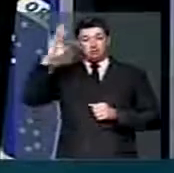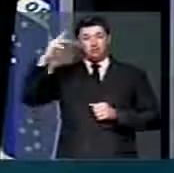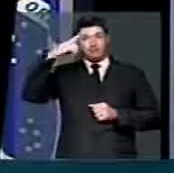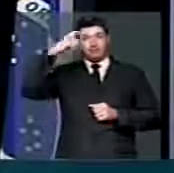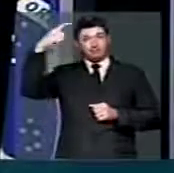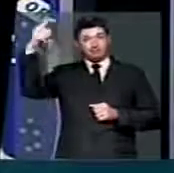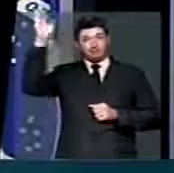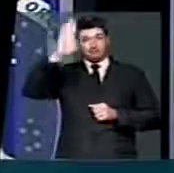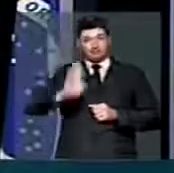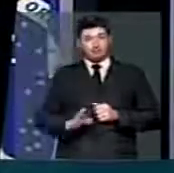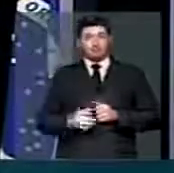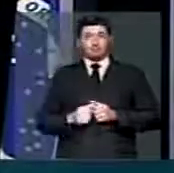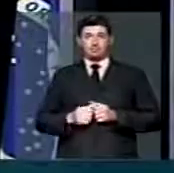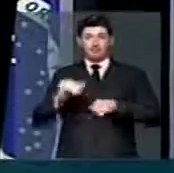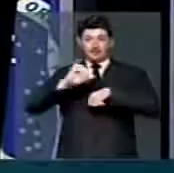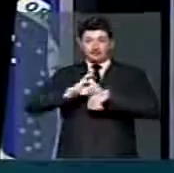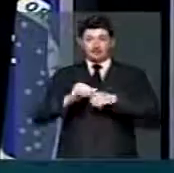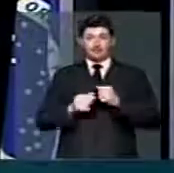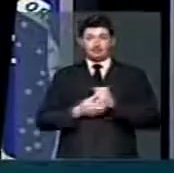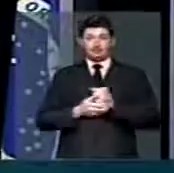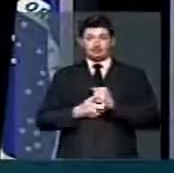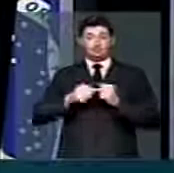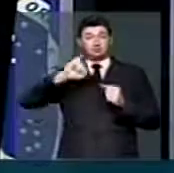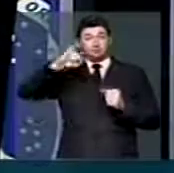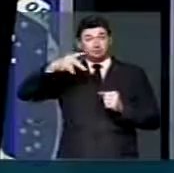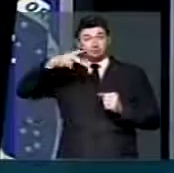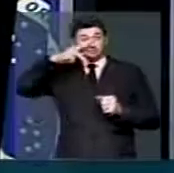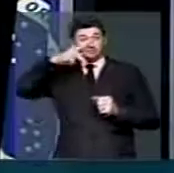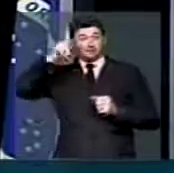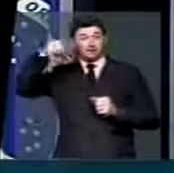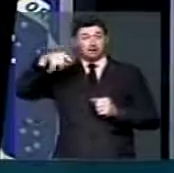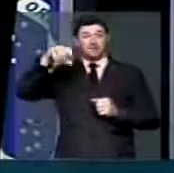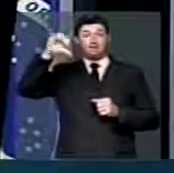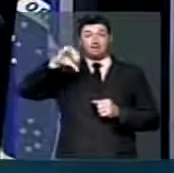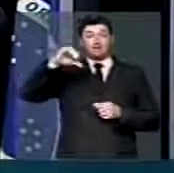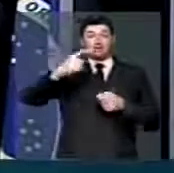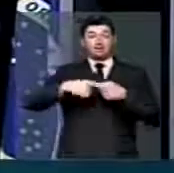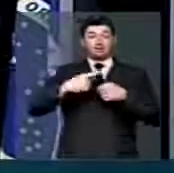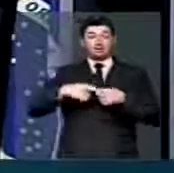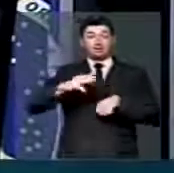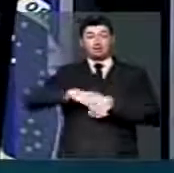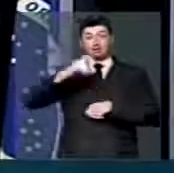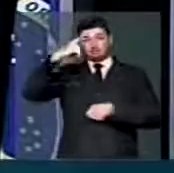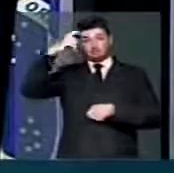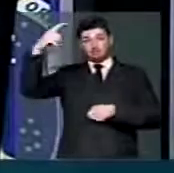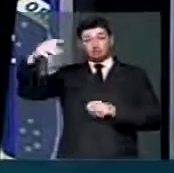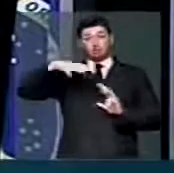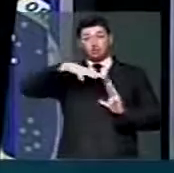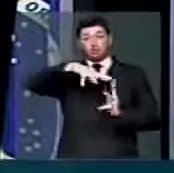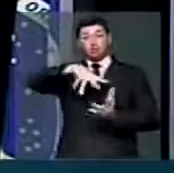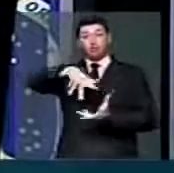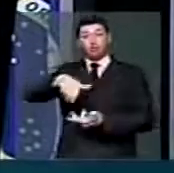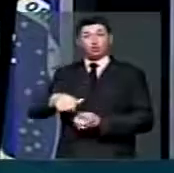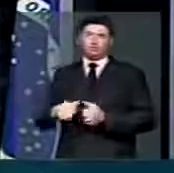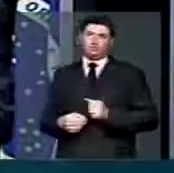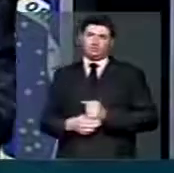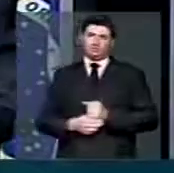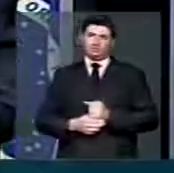mais violenta do Brasil. João Pessoa é a 9ª cidade mais violenta do